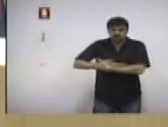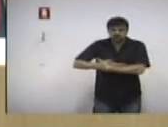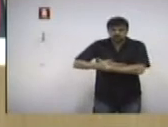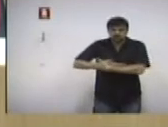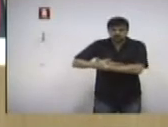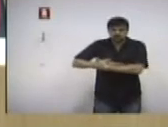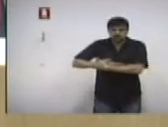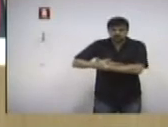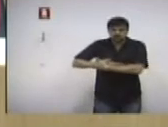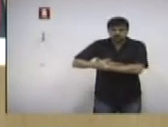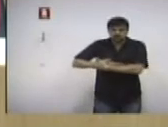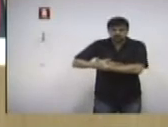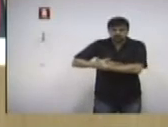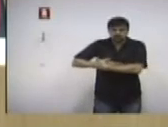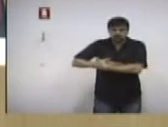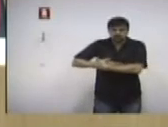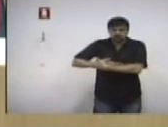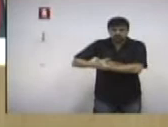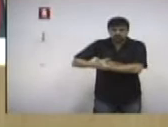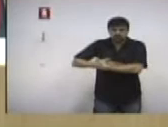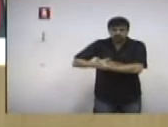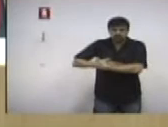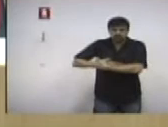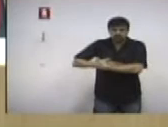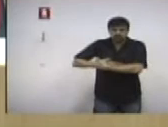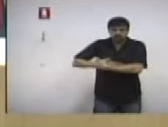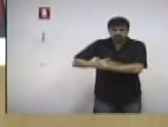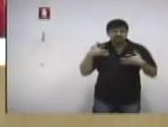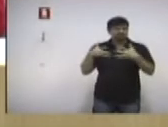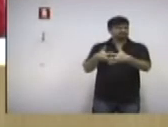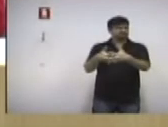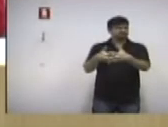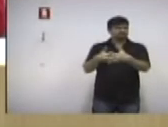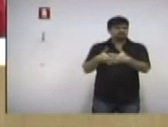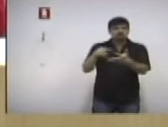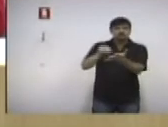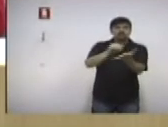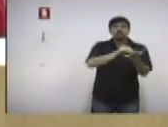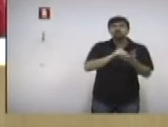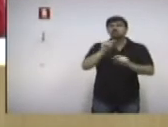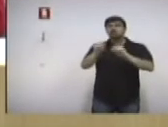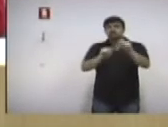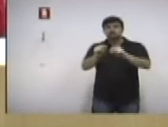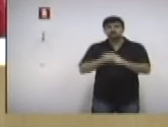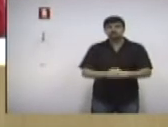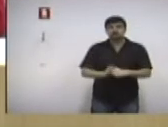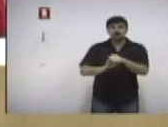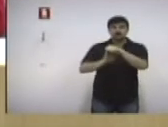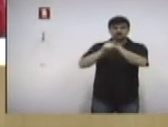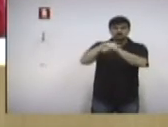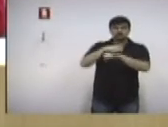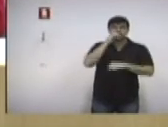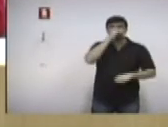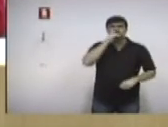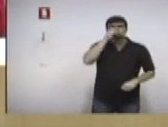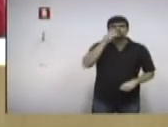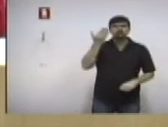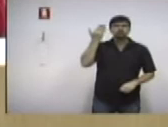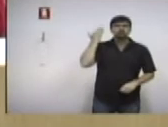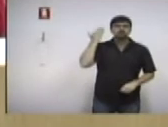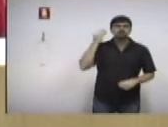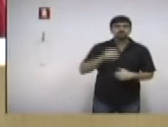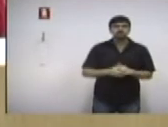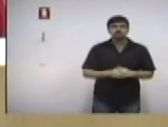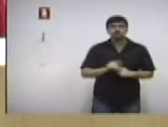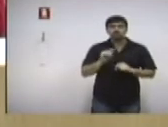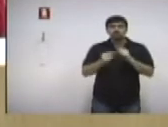ótimo que seria feito então eu não tô entendendo porque que tá faltando na noite de domingo para segunda